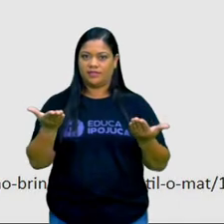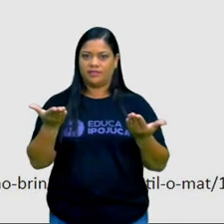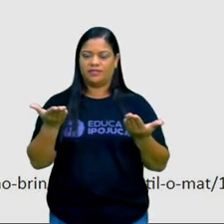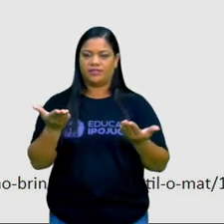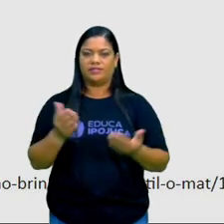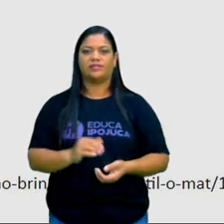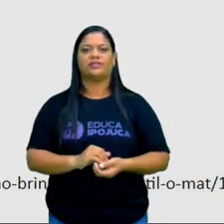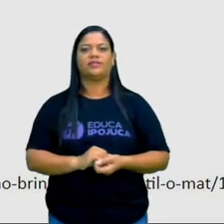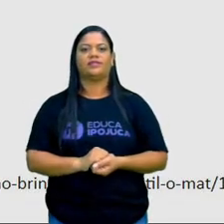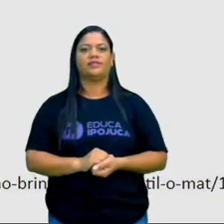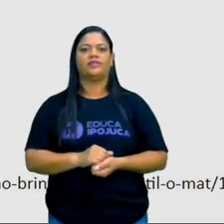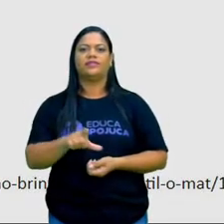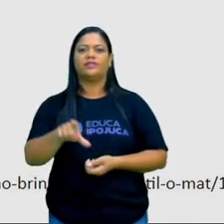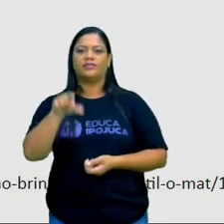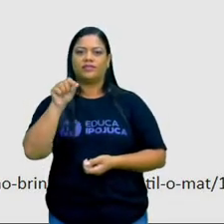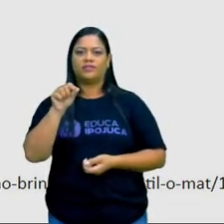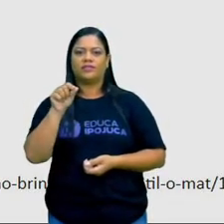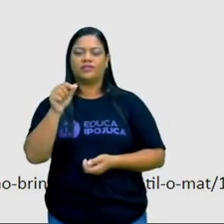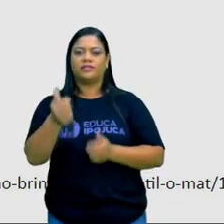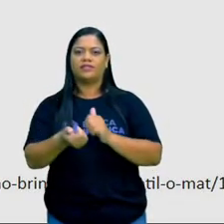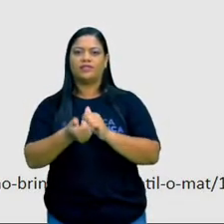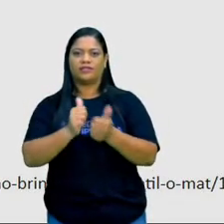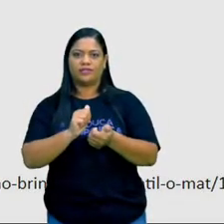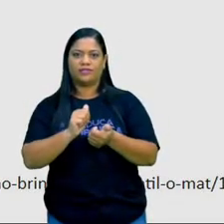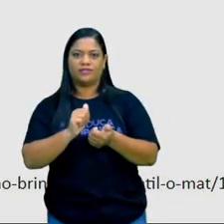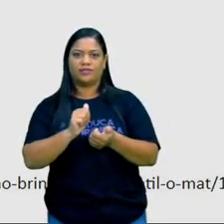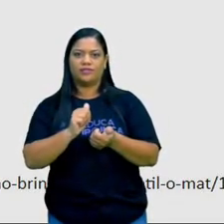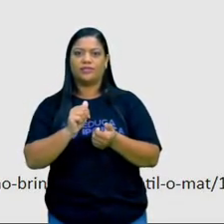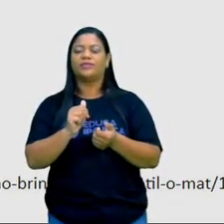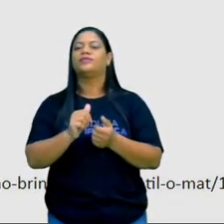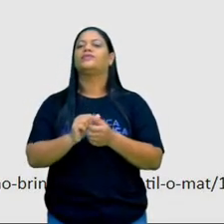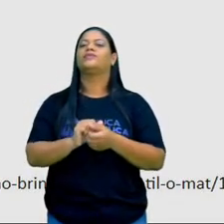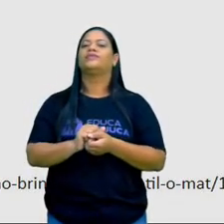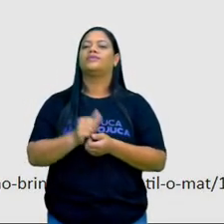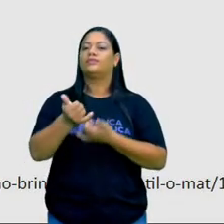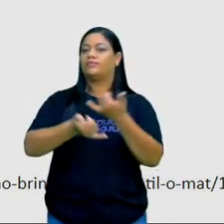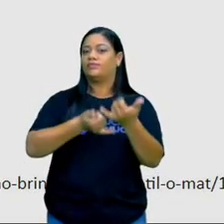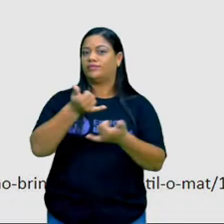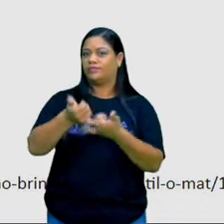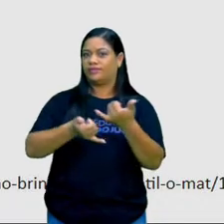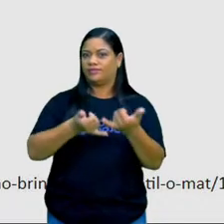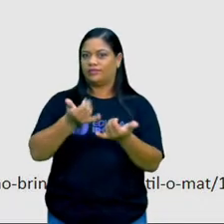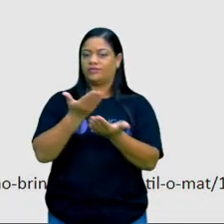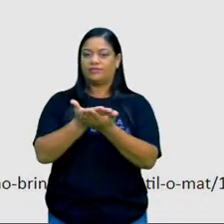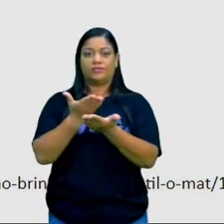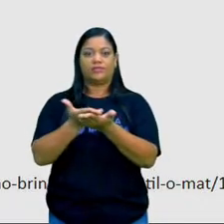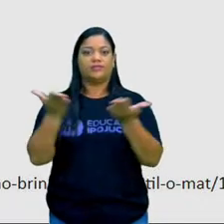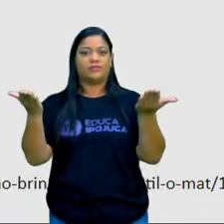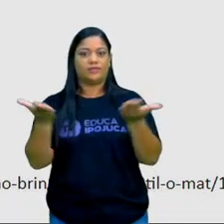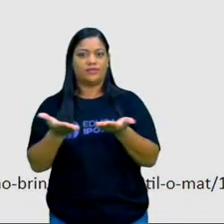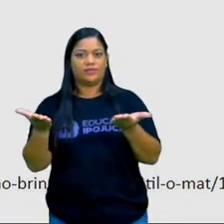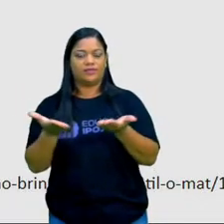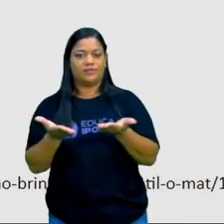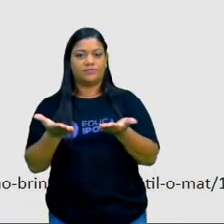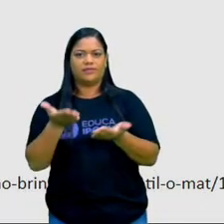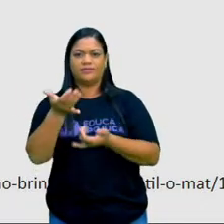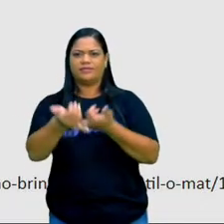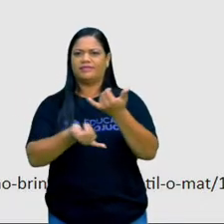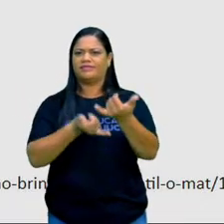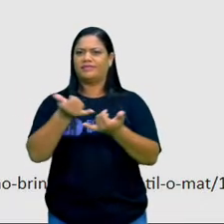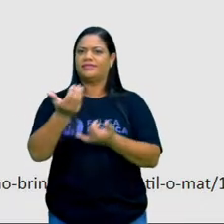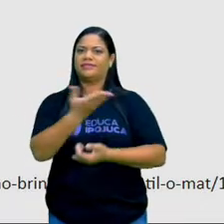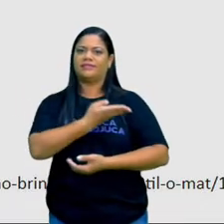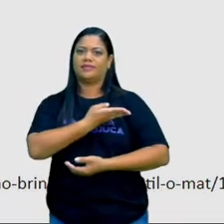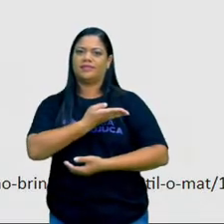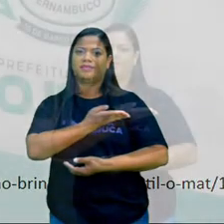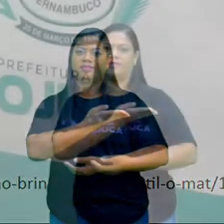Que tal você escolher um dos jogos ou esporte que a gente estudou aqui, visto nessa aula de hoje, e brincar com seus